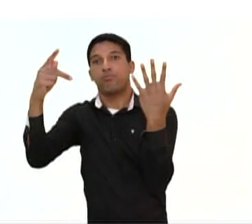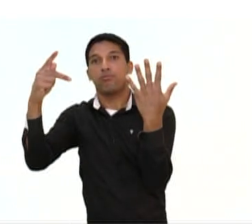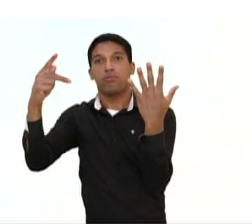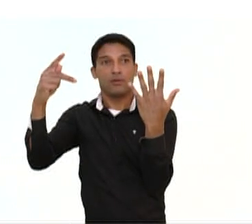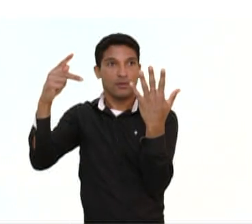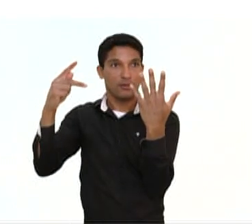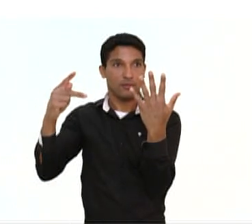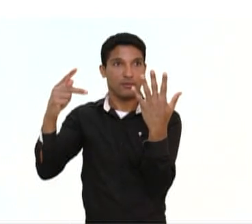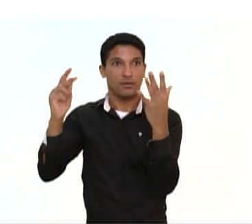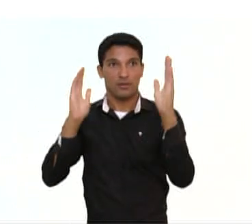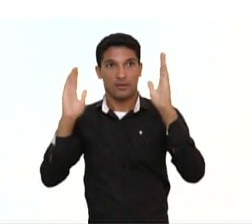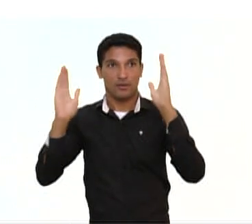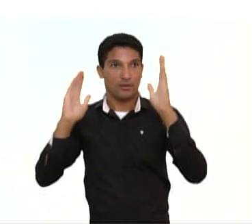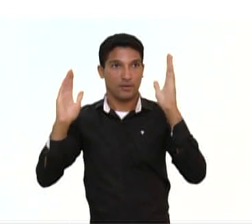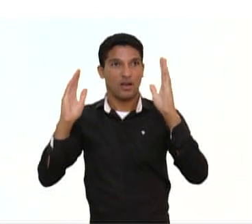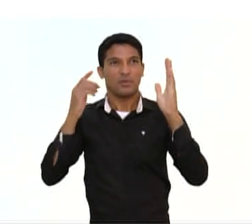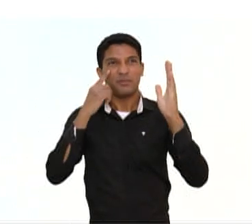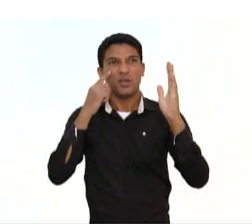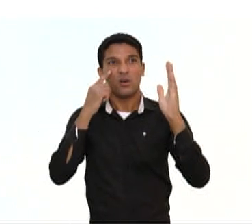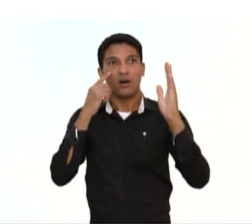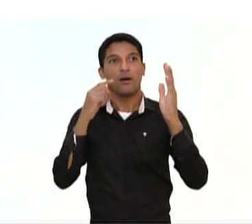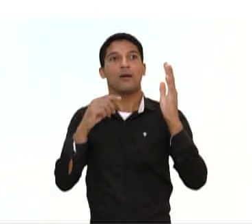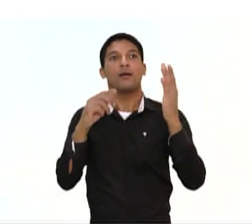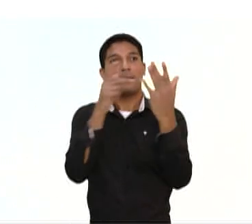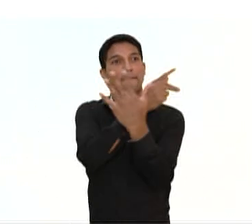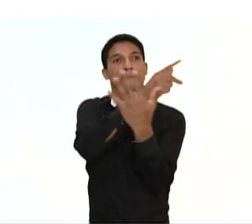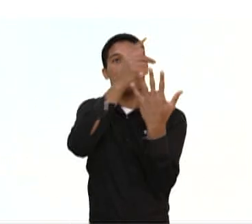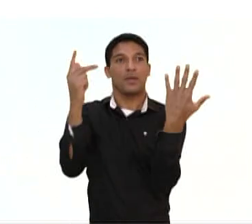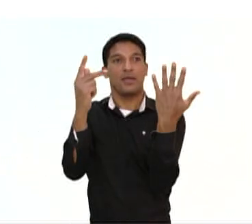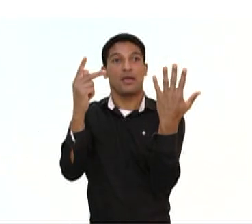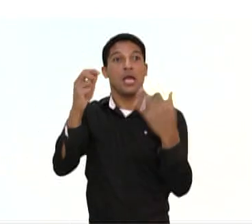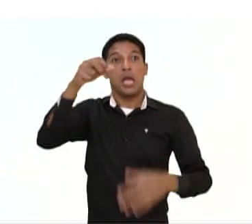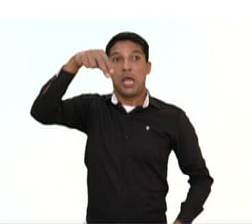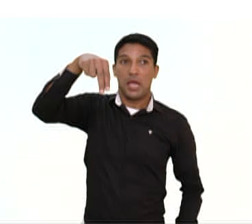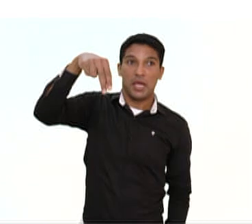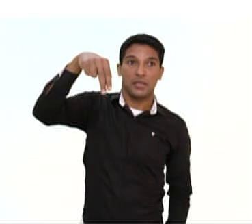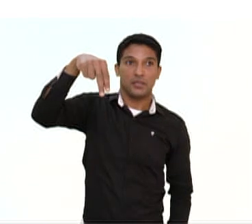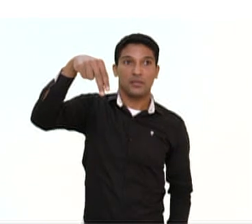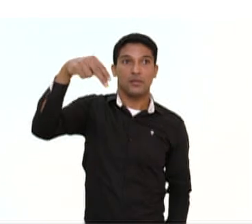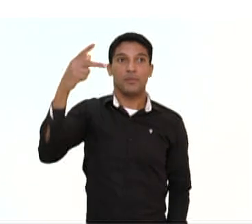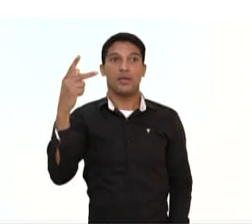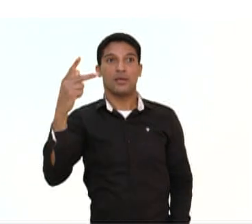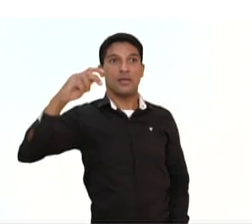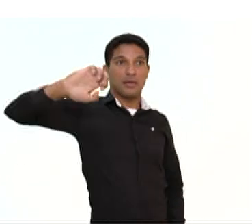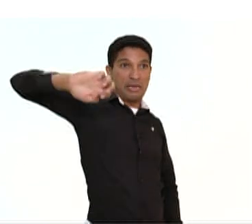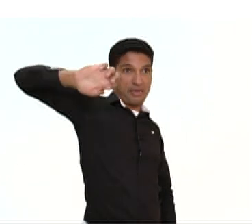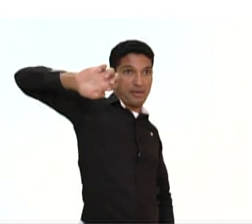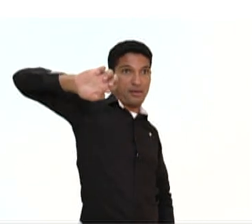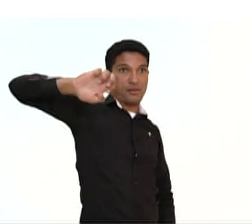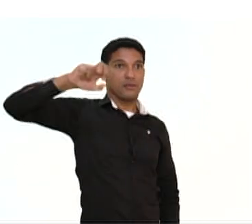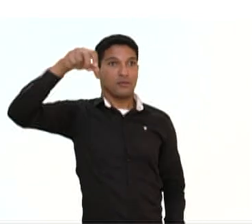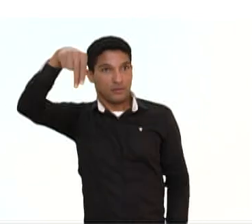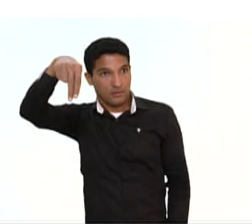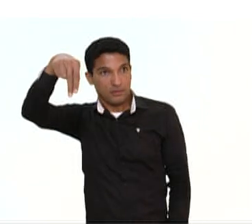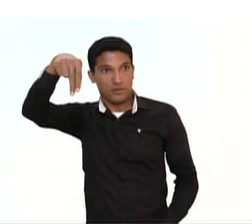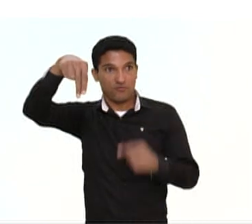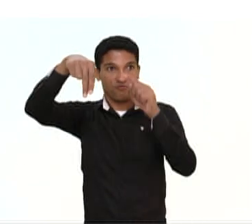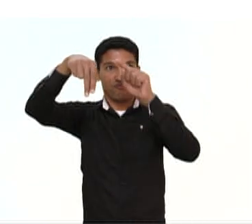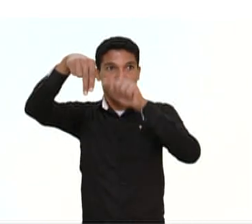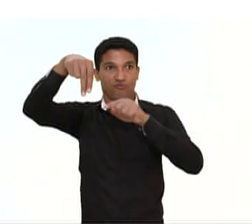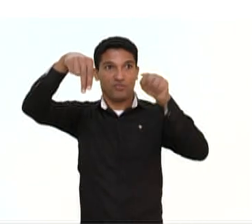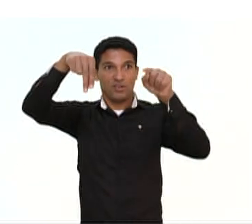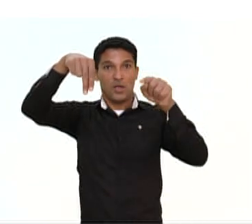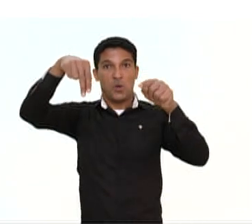um subconjunto não ordenado, tá? Vai ser um agrupamento não ordenado formado por P elementos dos